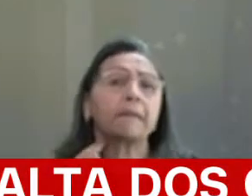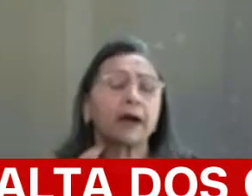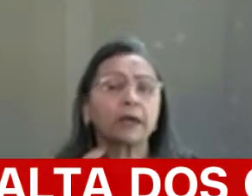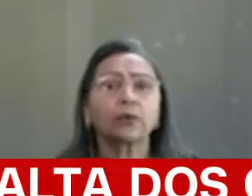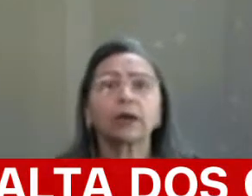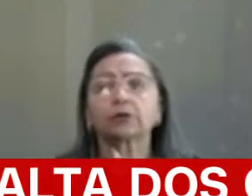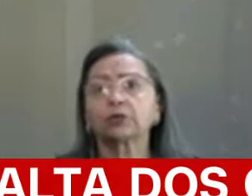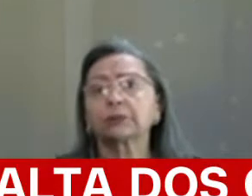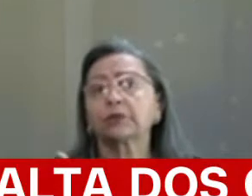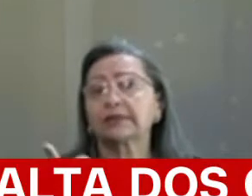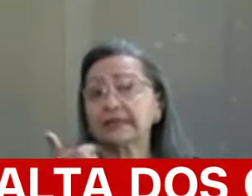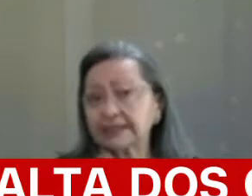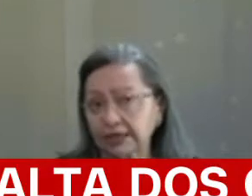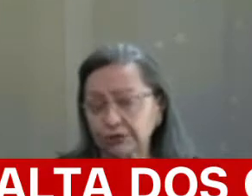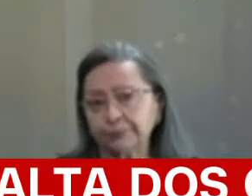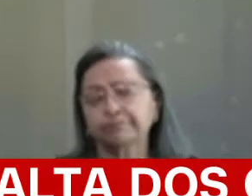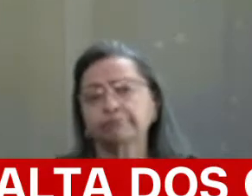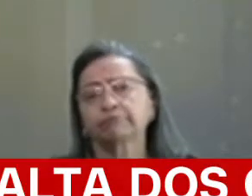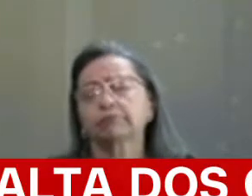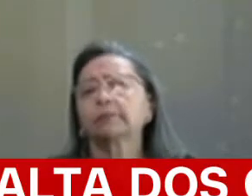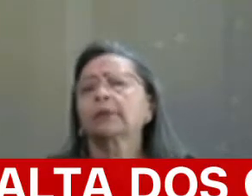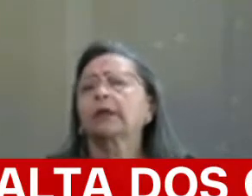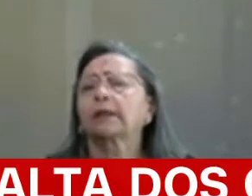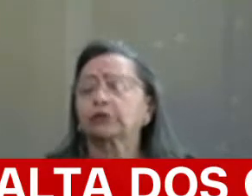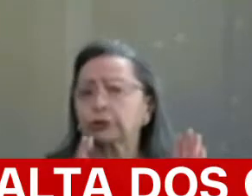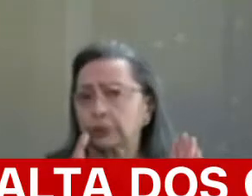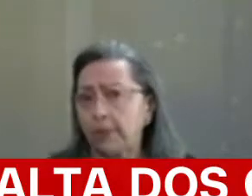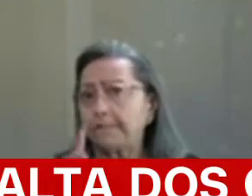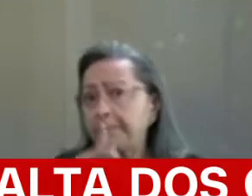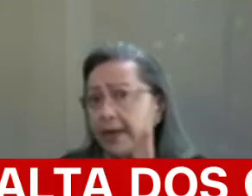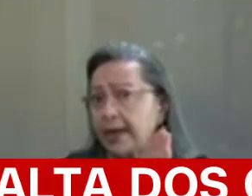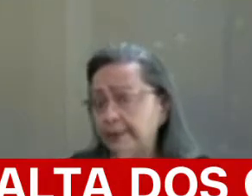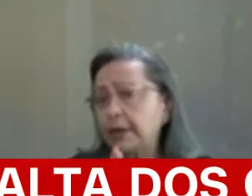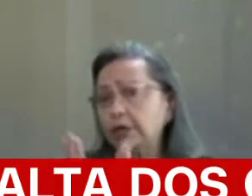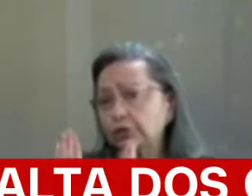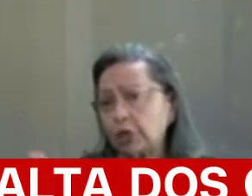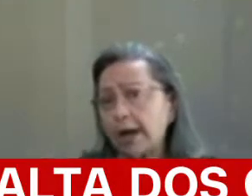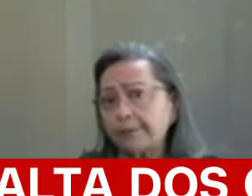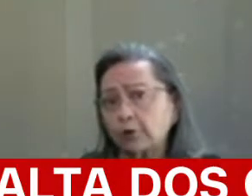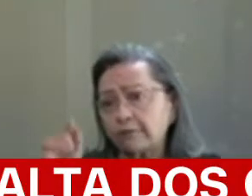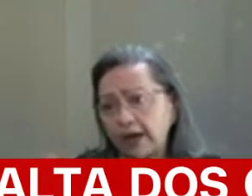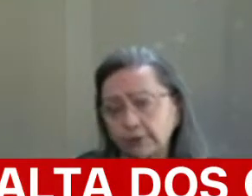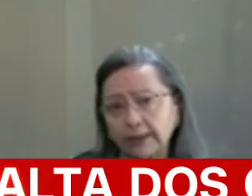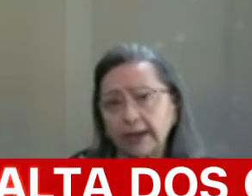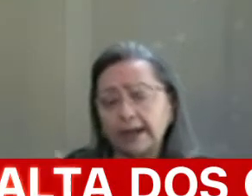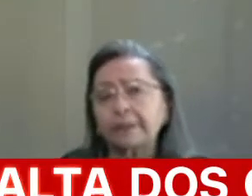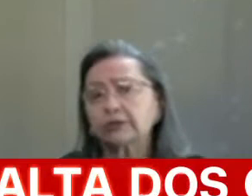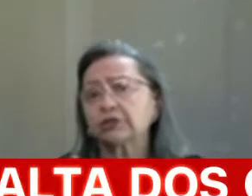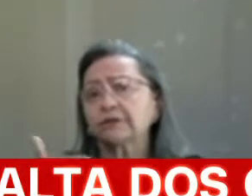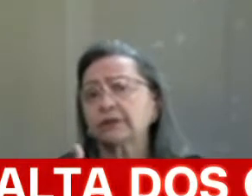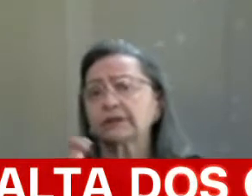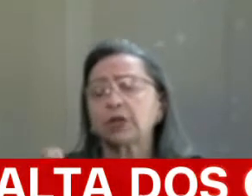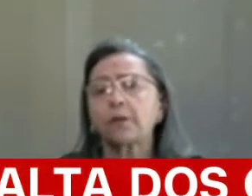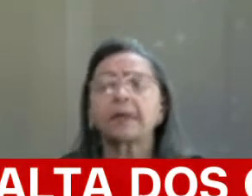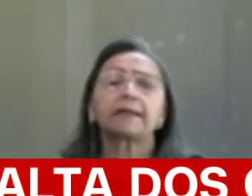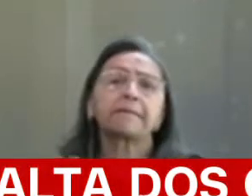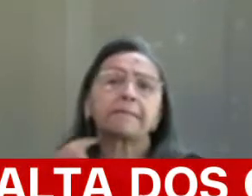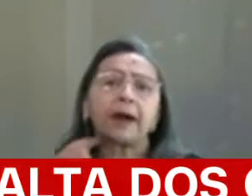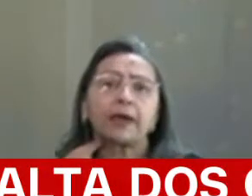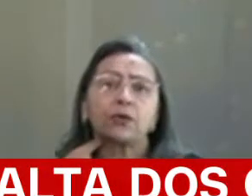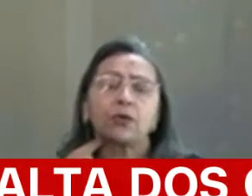de 2017. Foi aprovado na Câmara dos Deputados em 25 de maio próximo